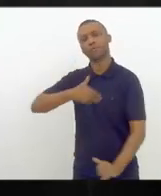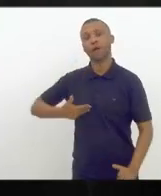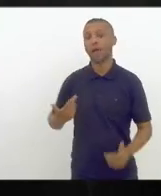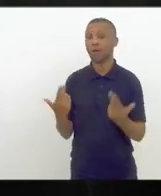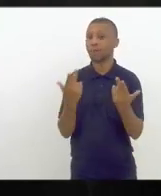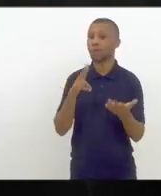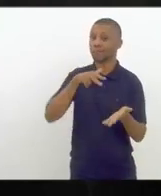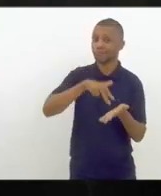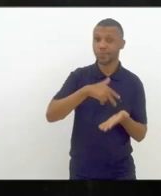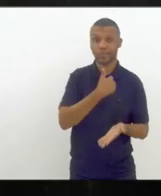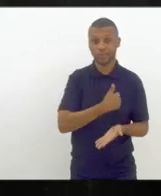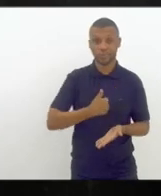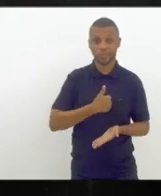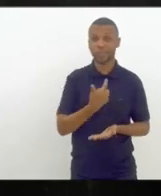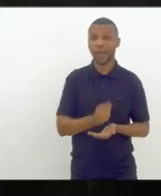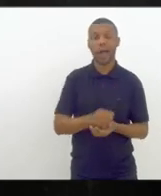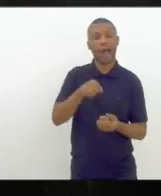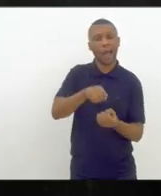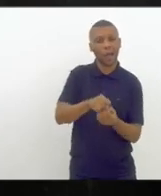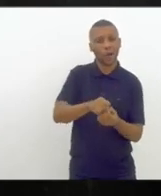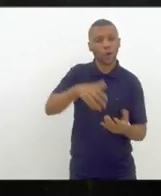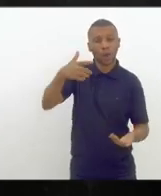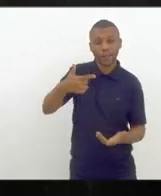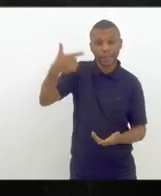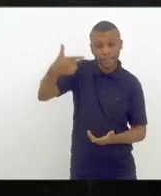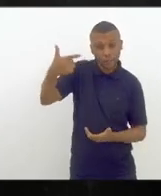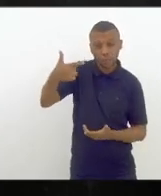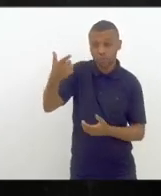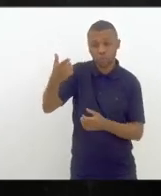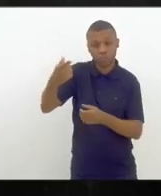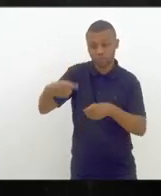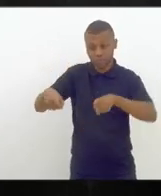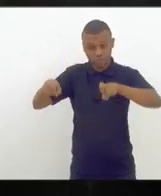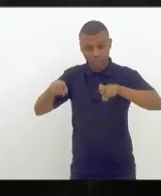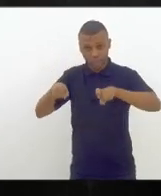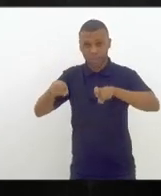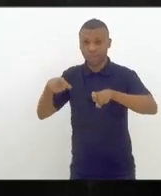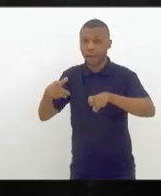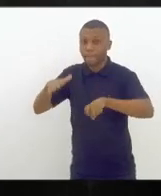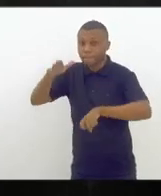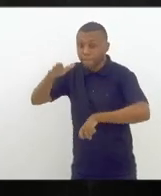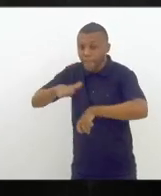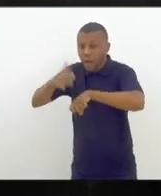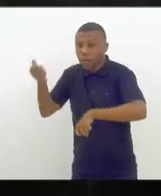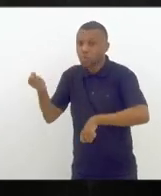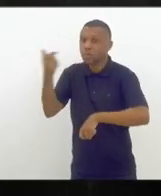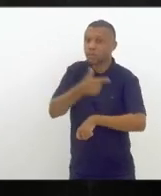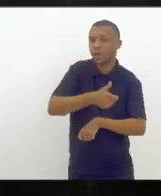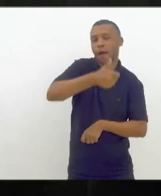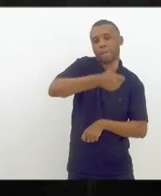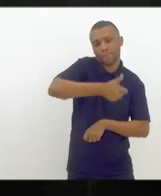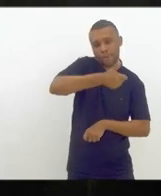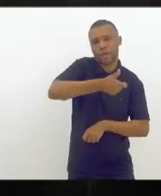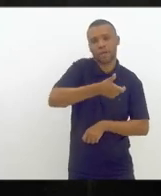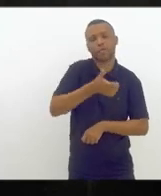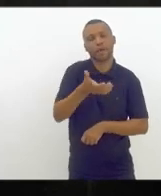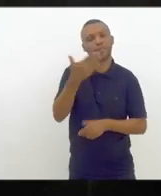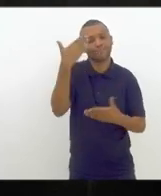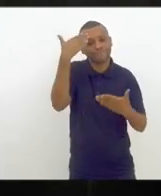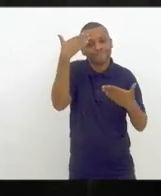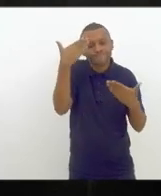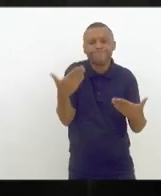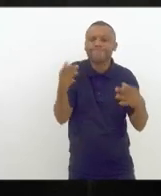que a glória da segunda casa será maior do que a primeira. Quero agradecer mais uma vez a todos, mas fazer um agradecimento